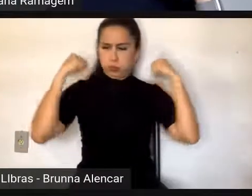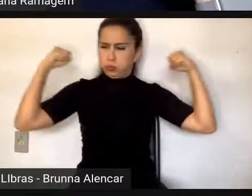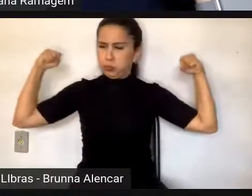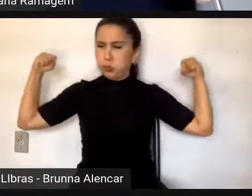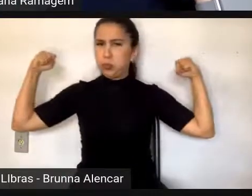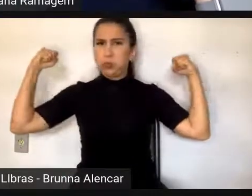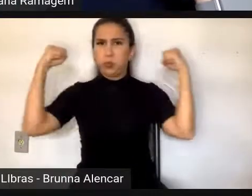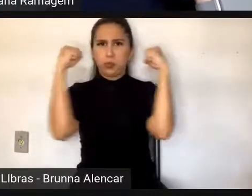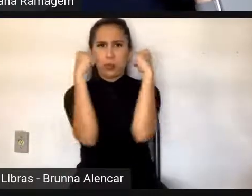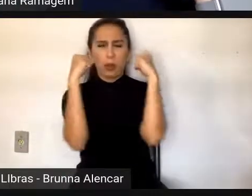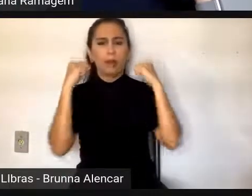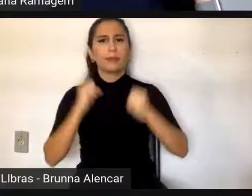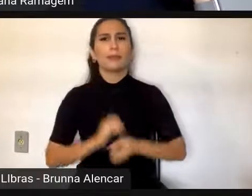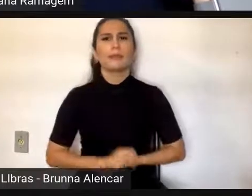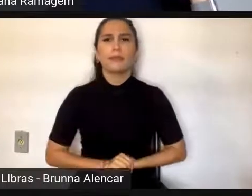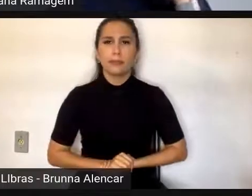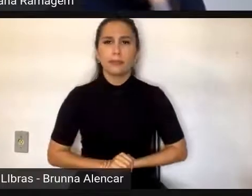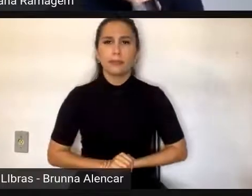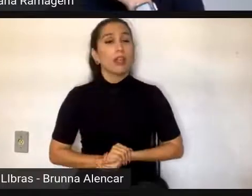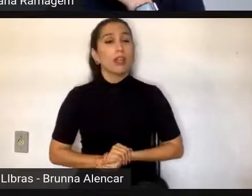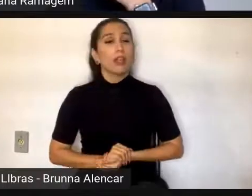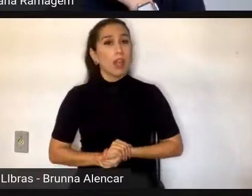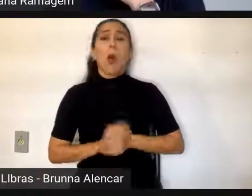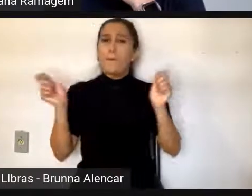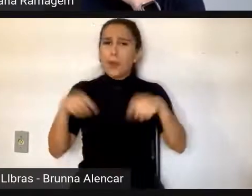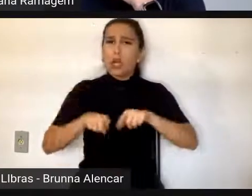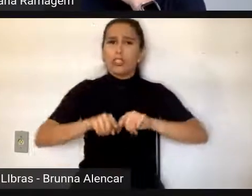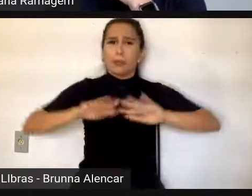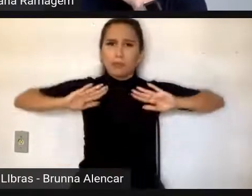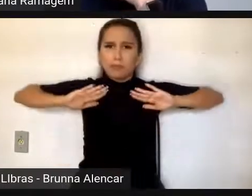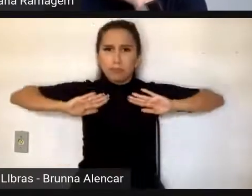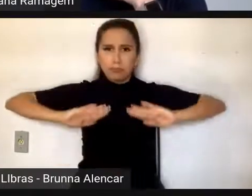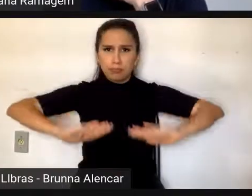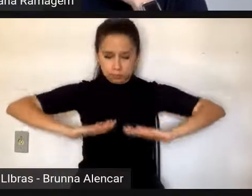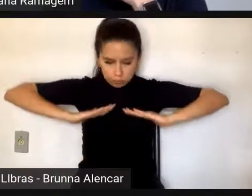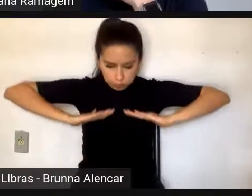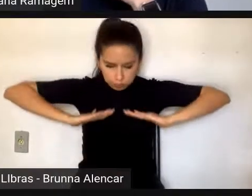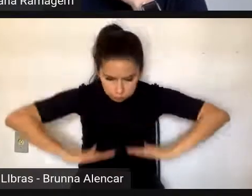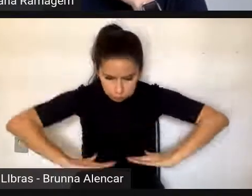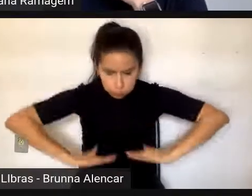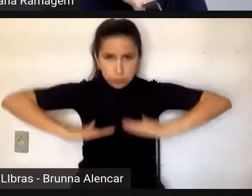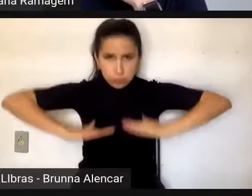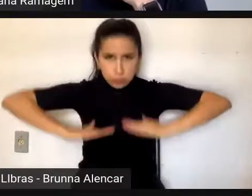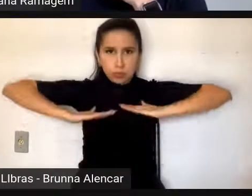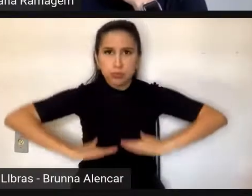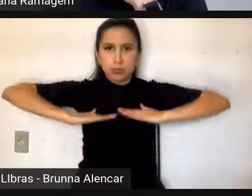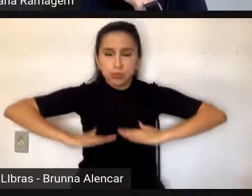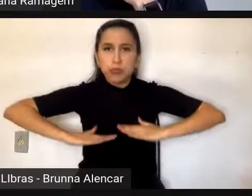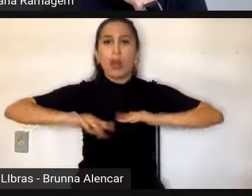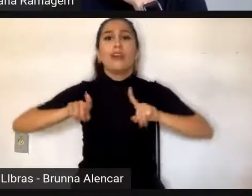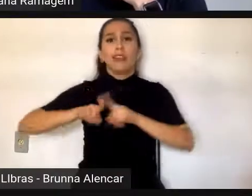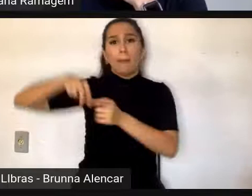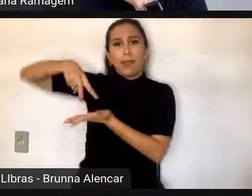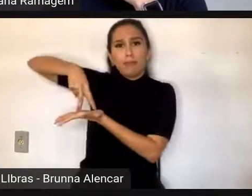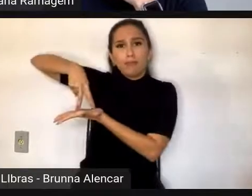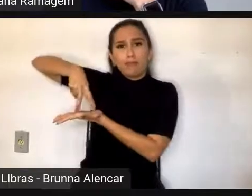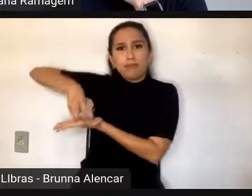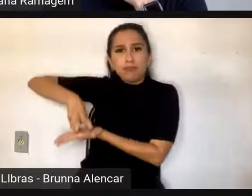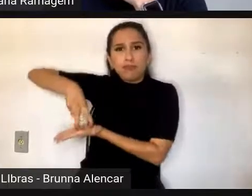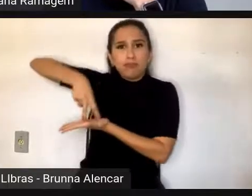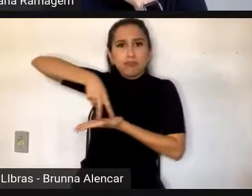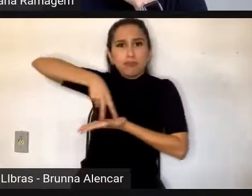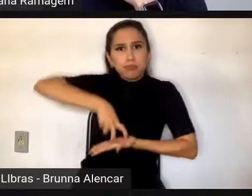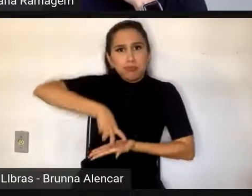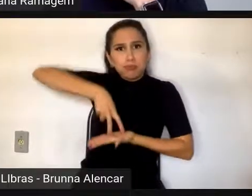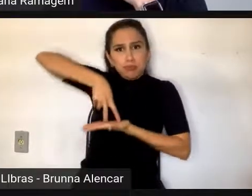fazer umas flexões de braço, comece a fazer atividades de agachamento e vá